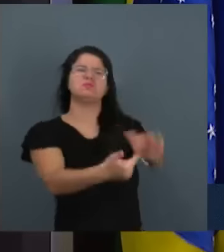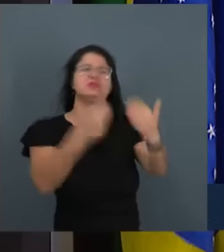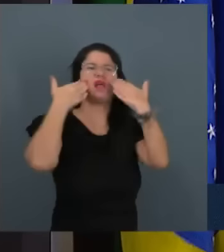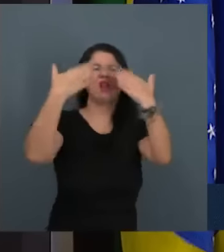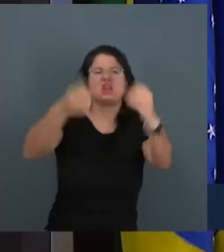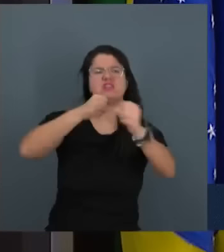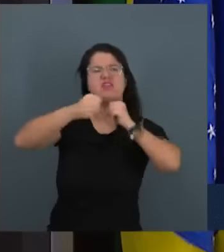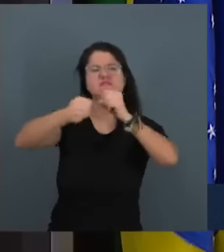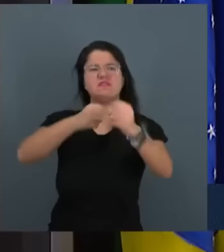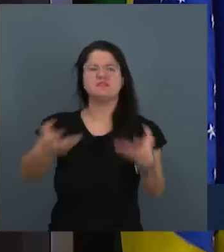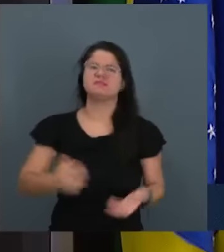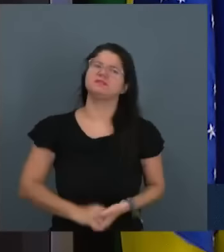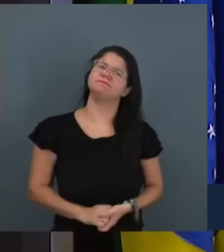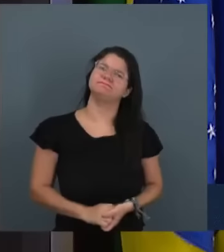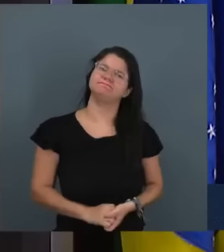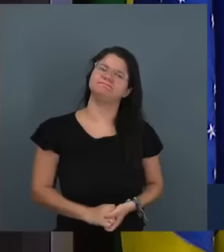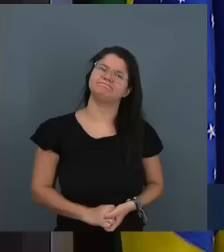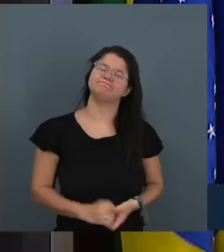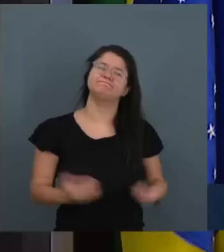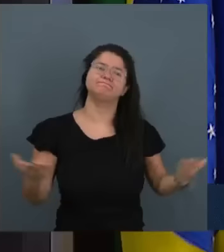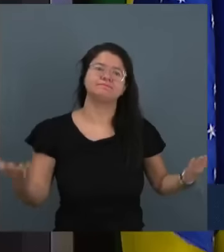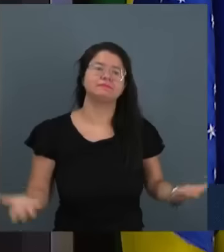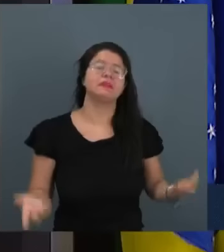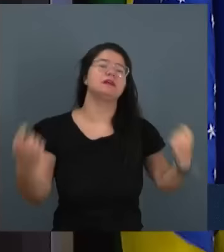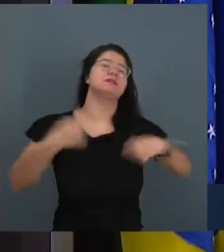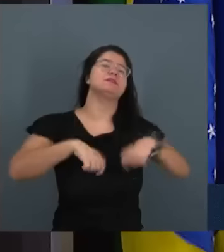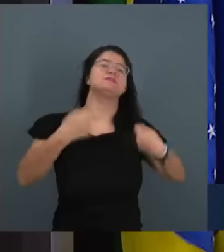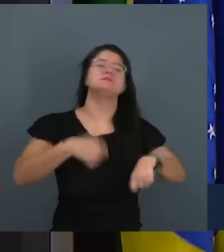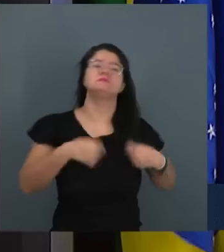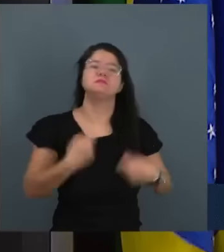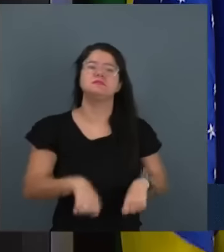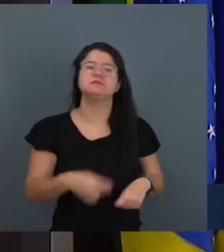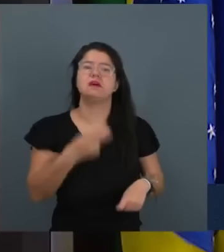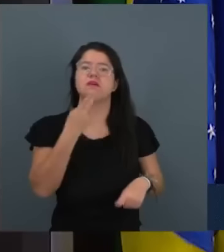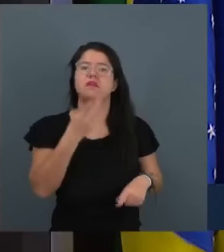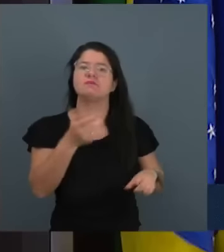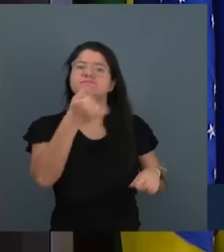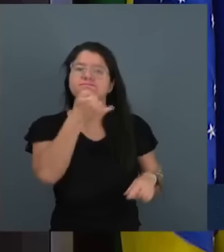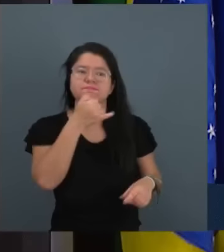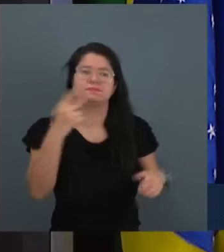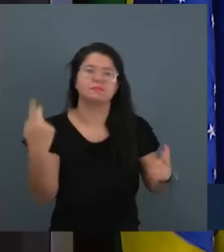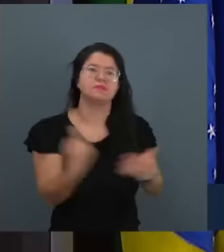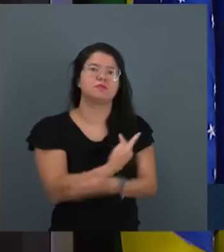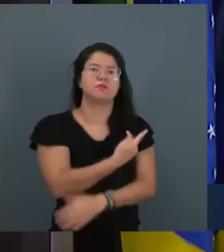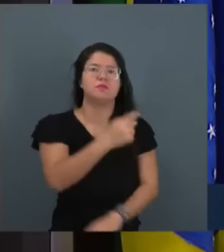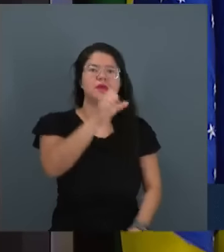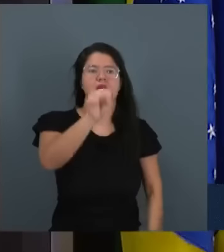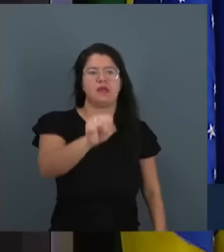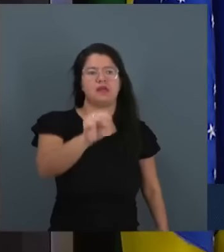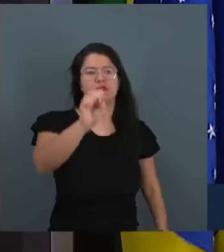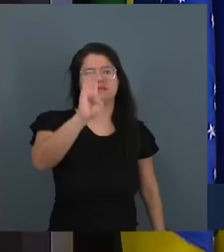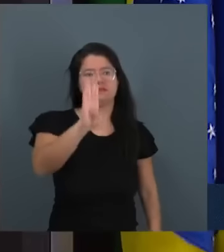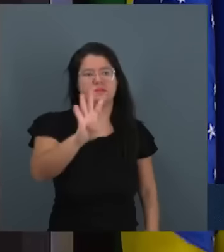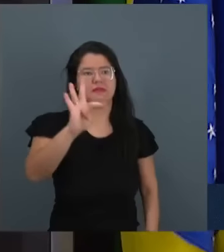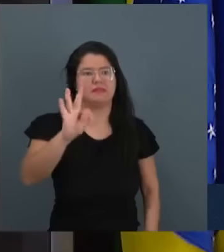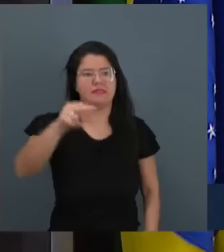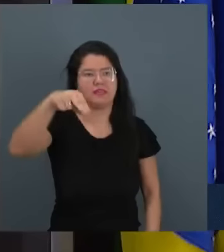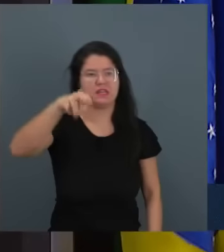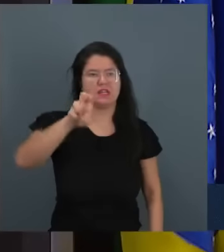não temos como deixar de destacar os tristes fatos ocorridos no lançamento do SBT News na última